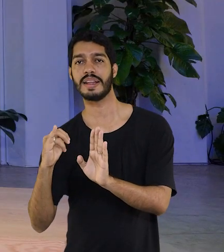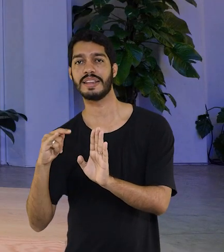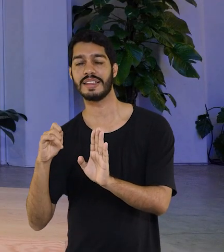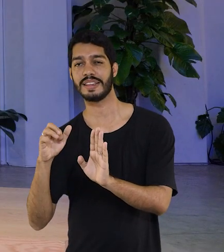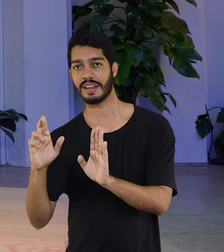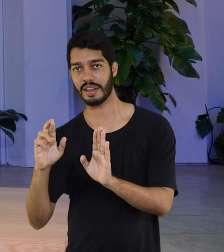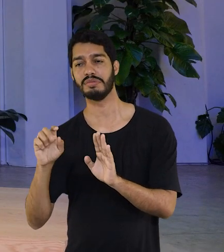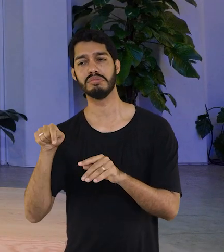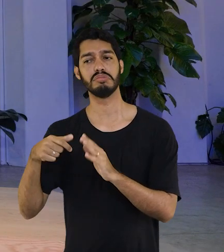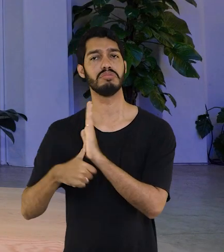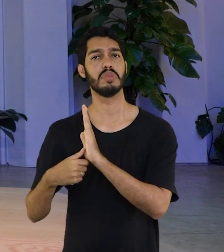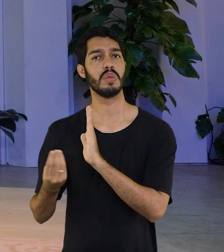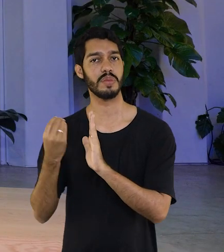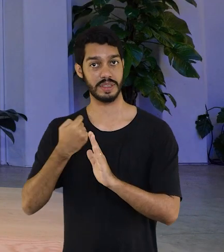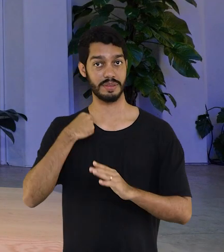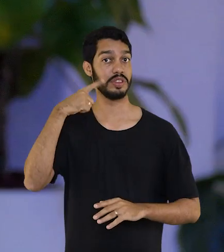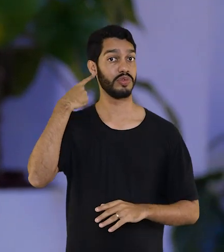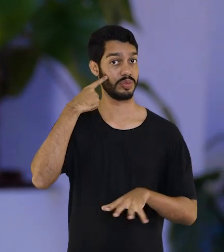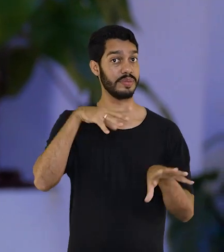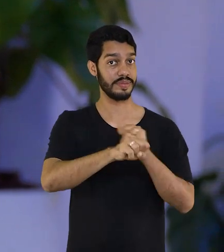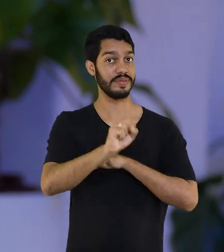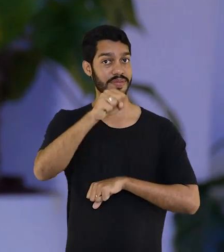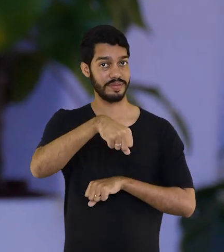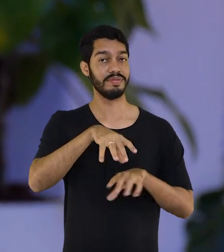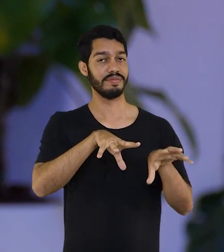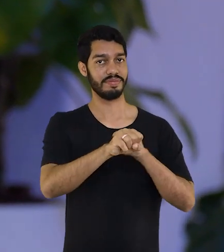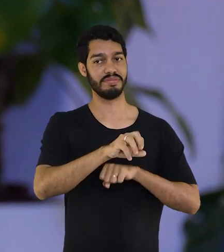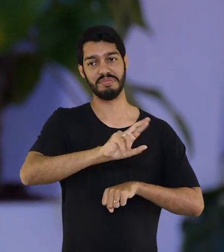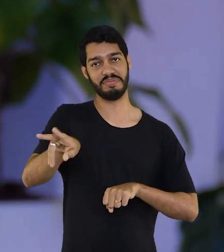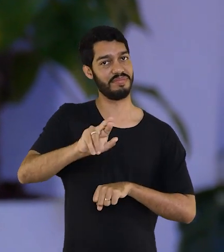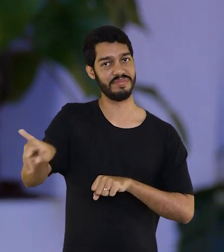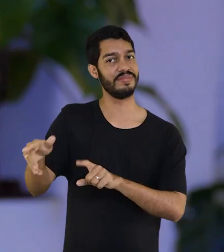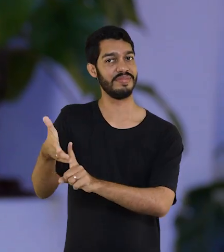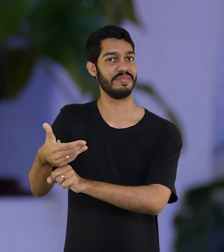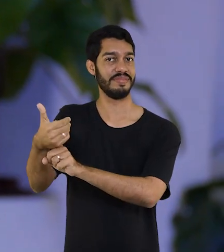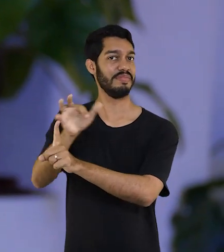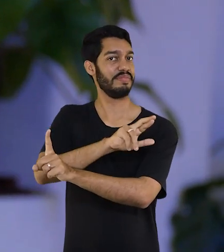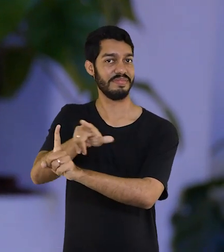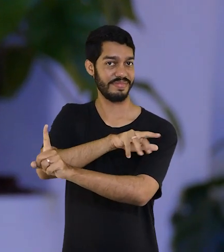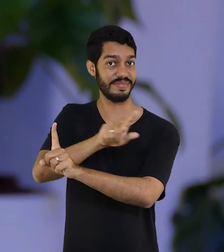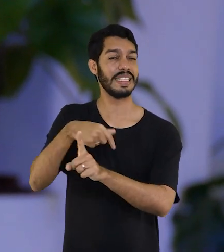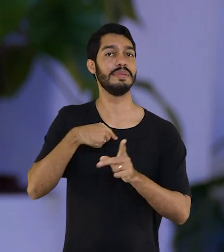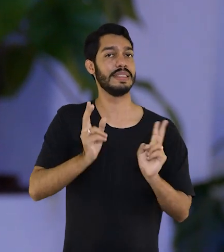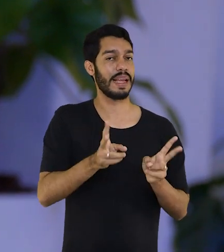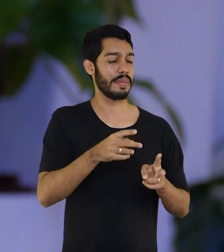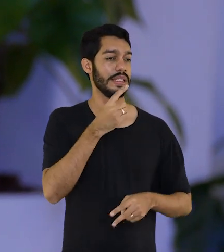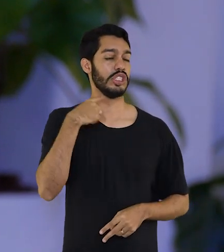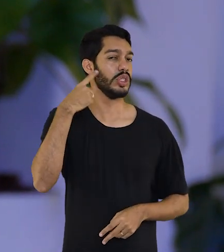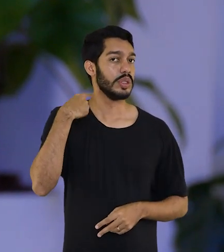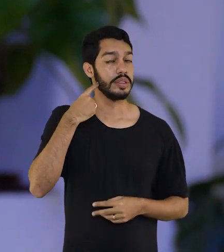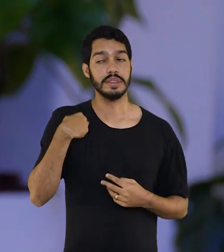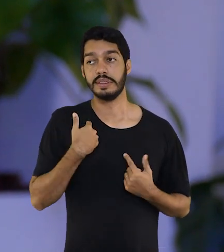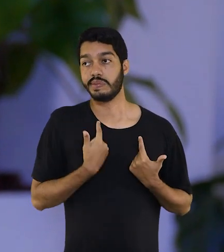por que o Baring Founders é da maneira que é. Eu sou advogada de formação, sou formada em Direito, nada a ver com tecnologia. Sempre achei a